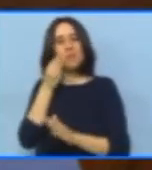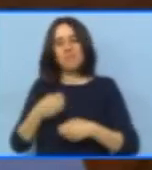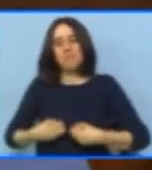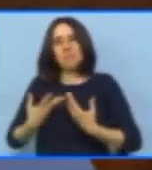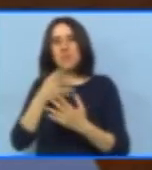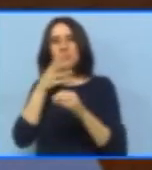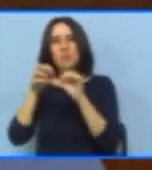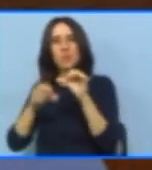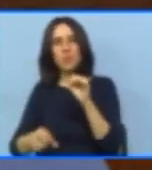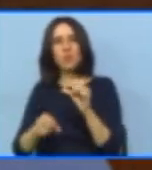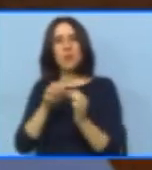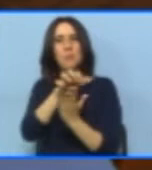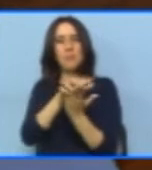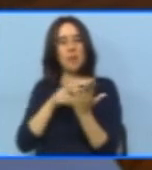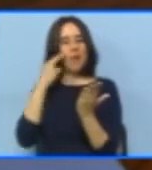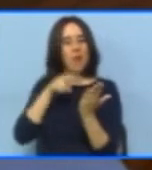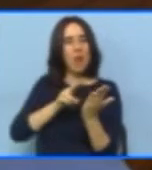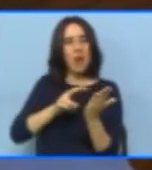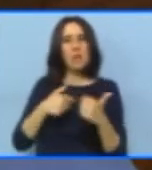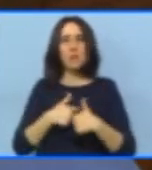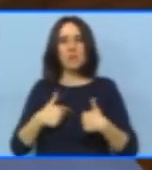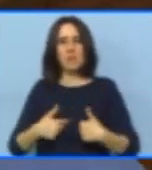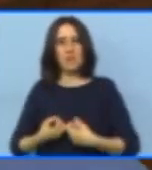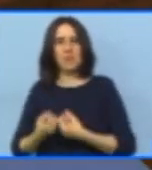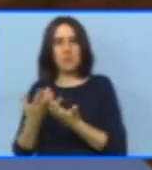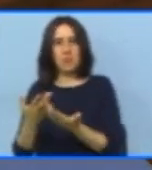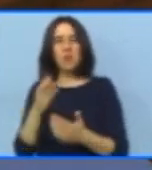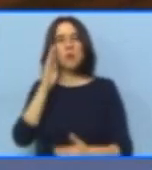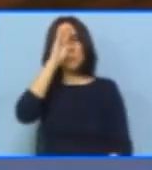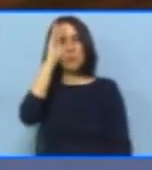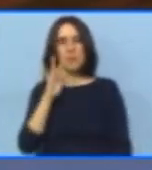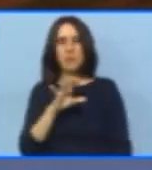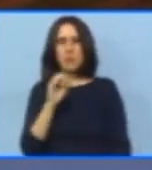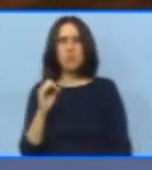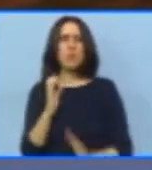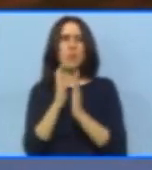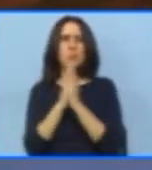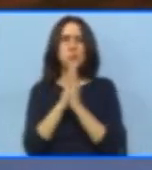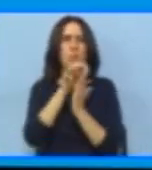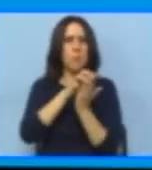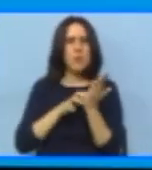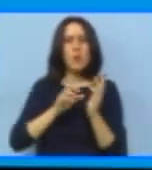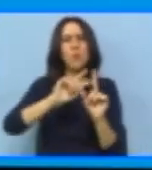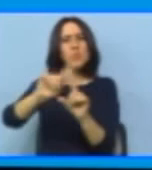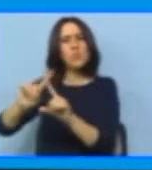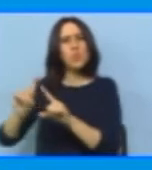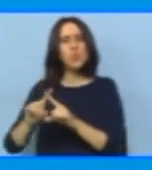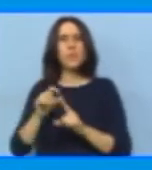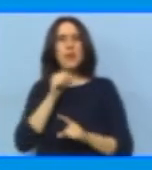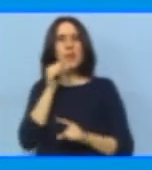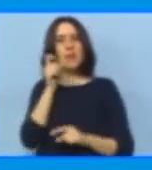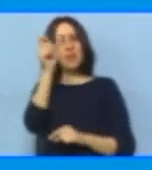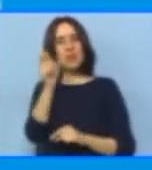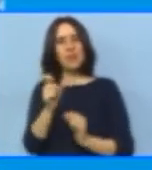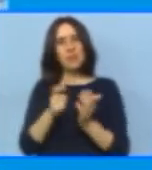olhos do papel e algo lhe vem do coração. Nos discursos do Papa Francisco, sejam as homilias, sejam outros, há sempre a necessidade, ele sente sempre